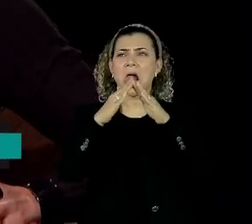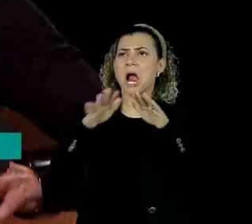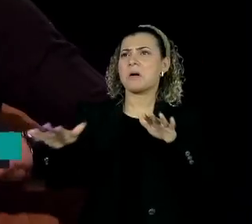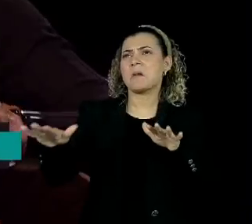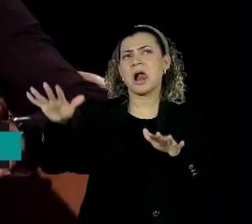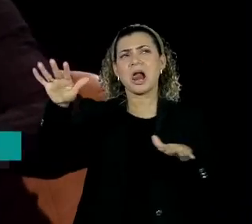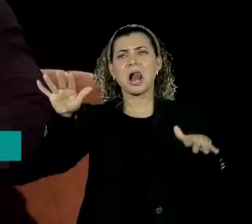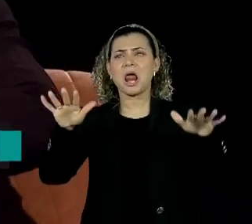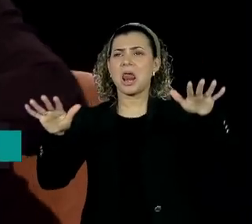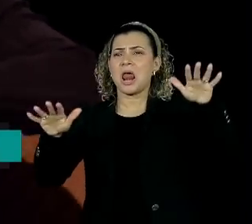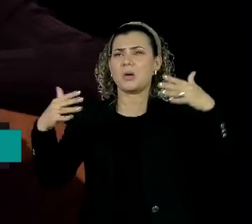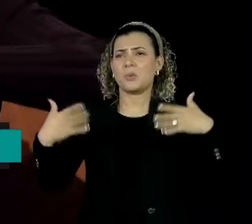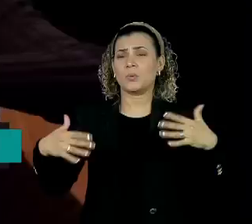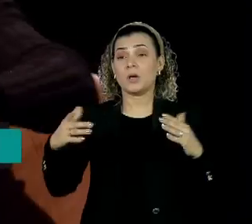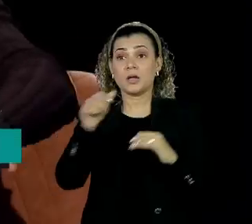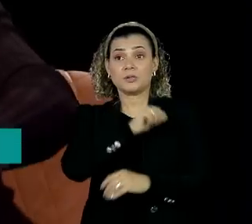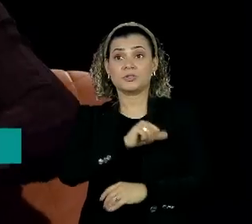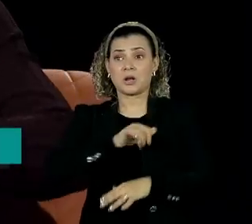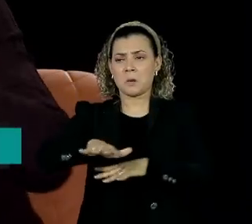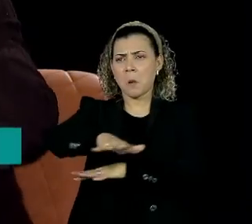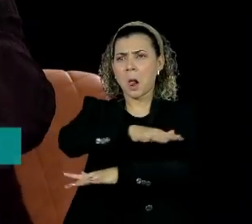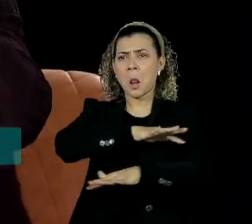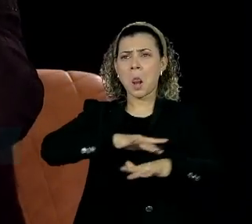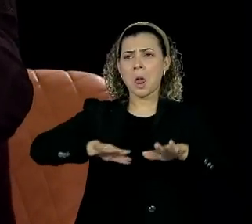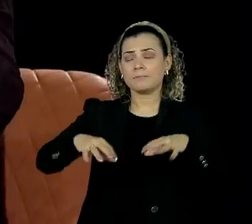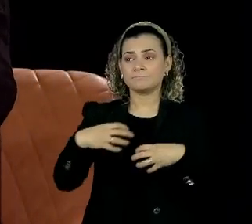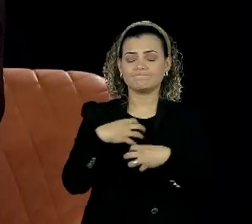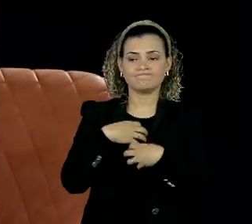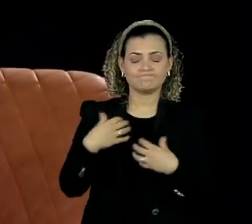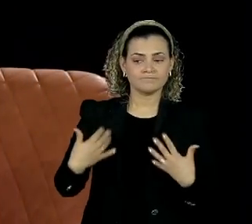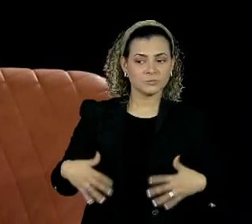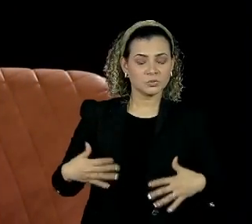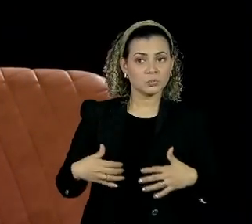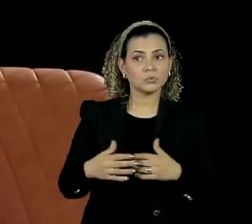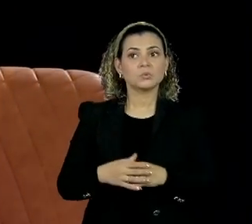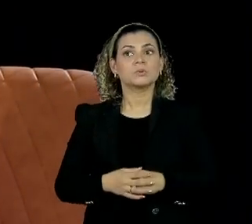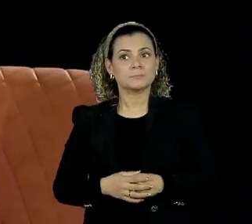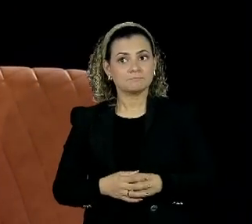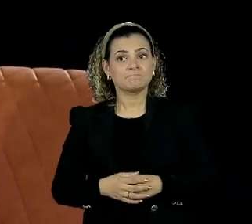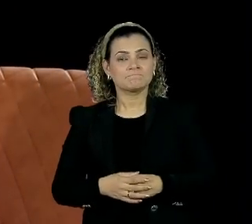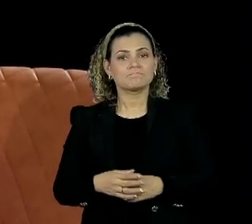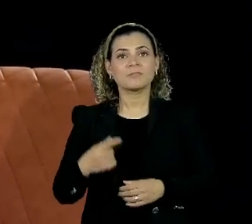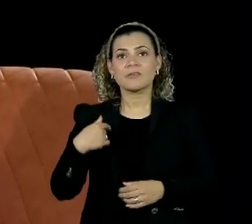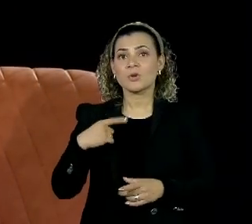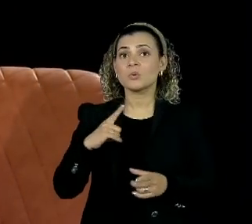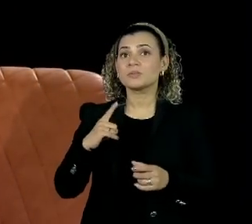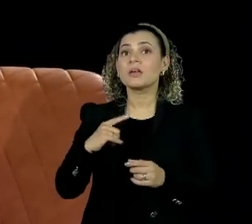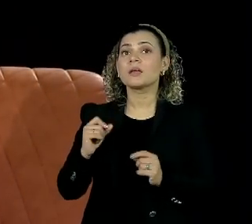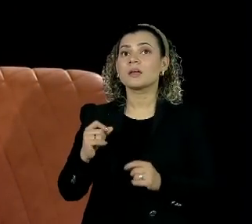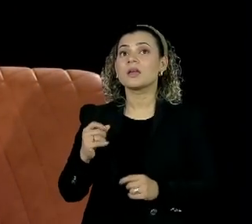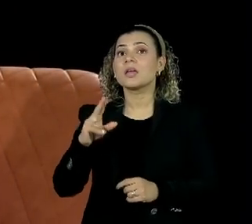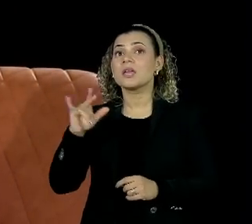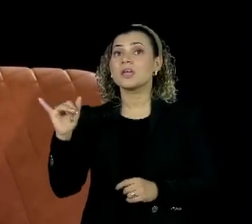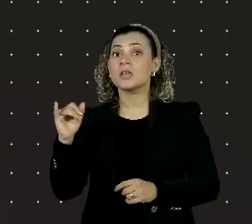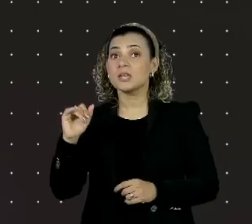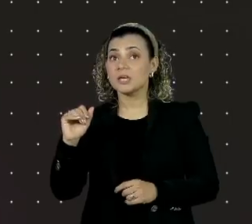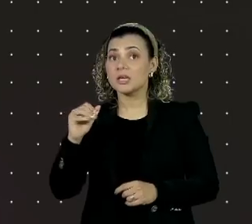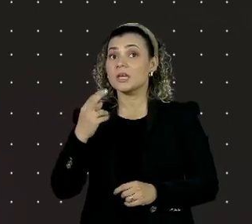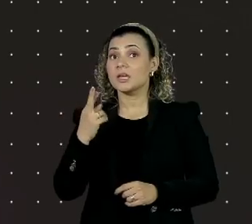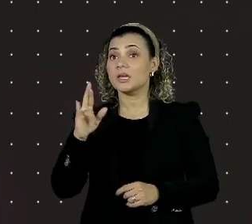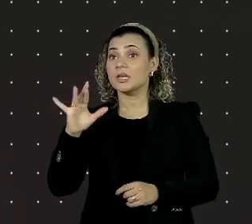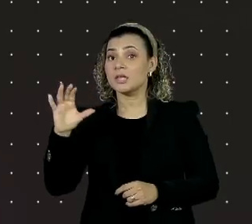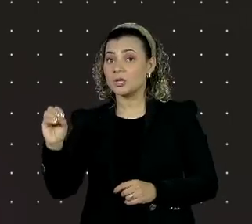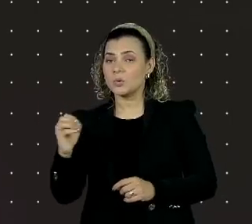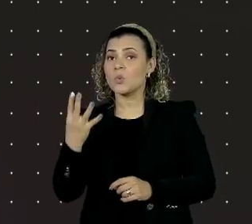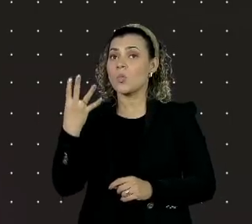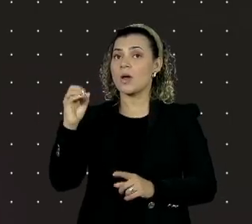de Janeiro naquela movimentação. E aí eu falei, eu tenho um refrão, Rio 40 graus, tirado do